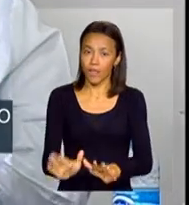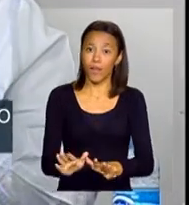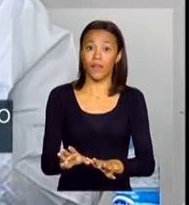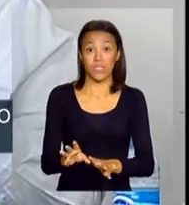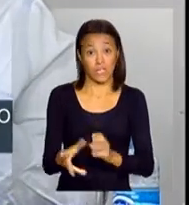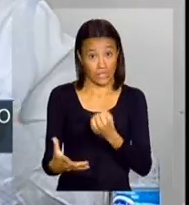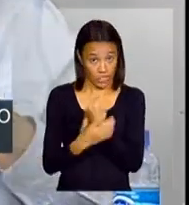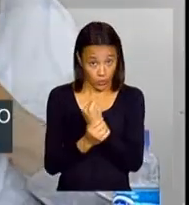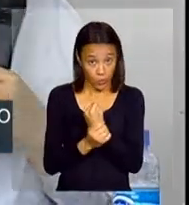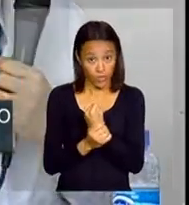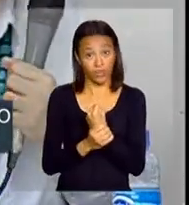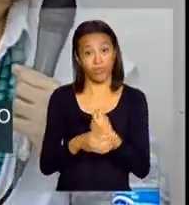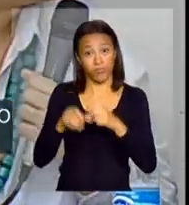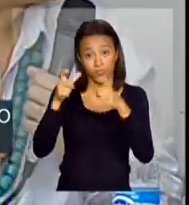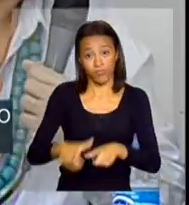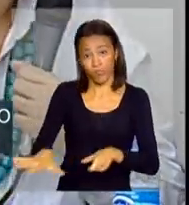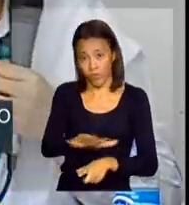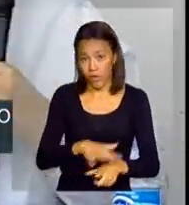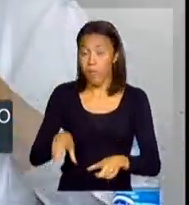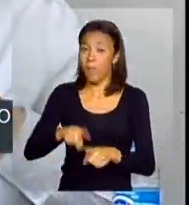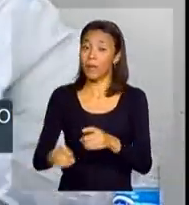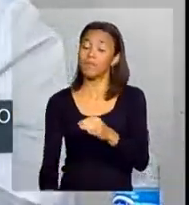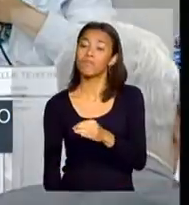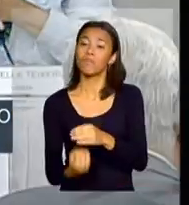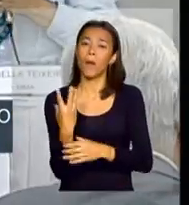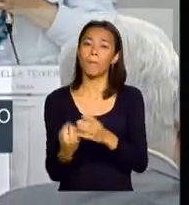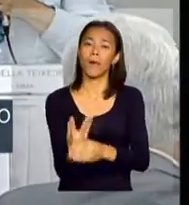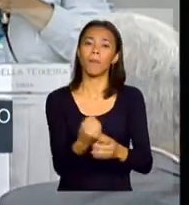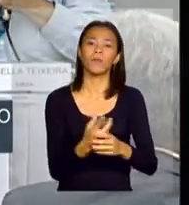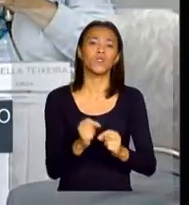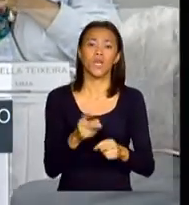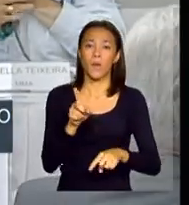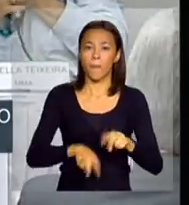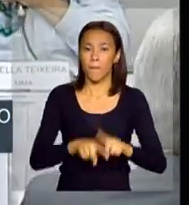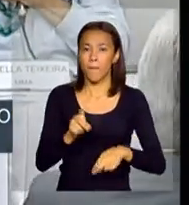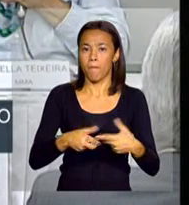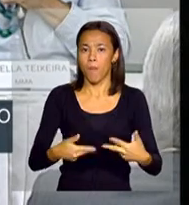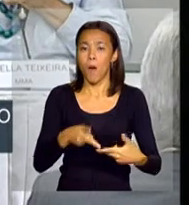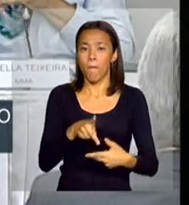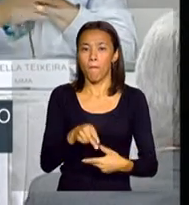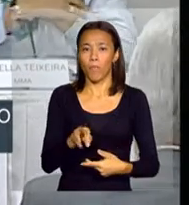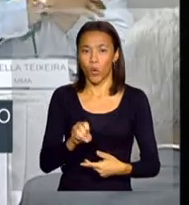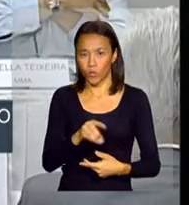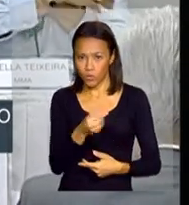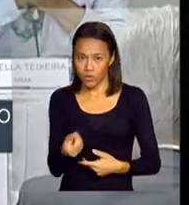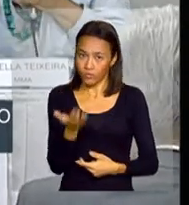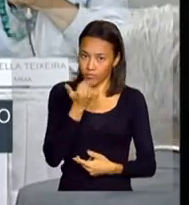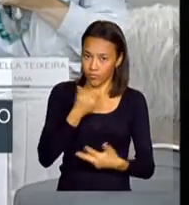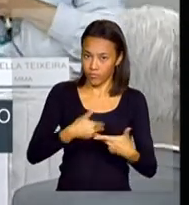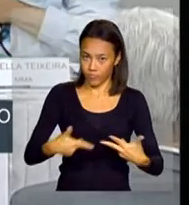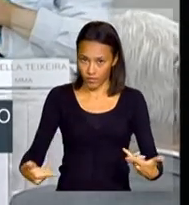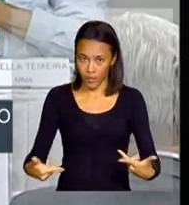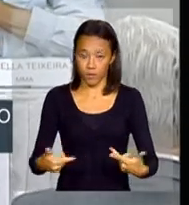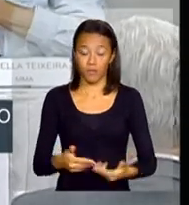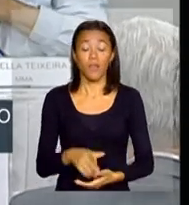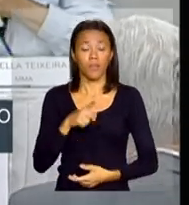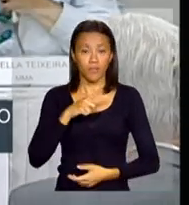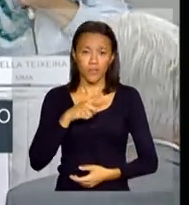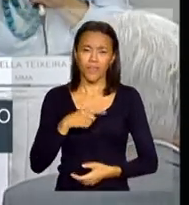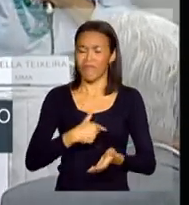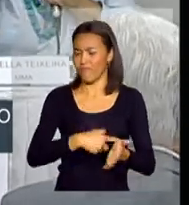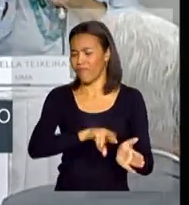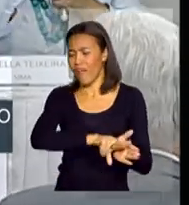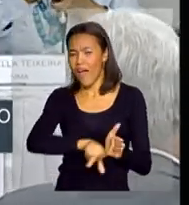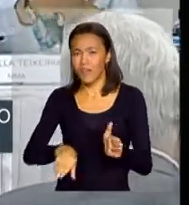segurança jurídica no campo, para a produção de alimentos. As duas questões ficaram muito evidentes, o Ministério do Meio Ambiente tem um conjunto de pesquisas mostrando